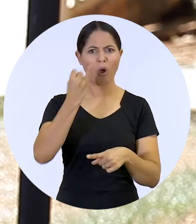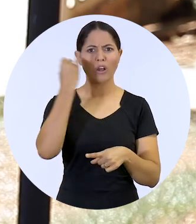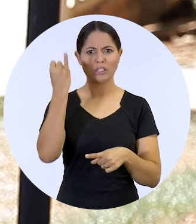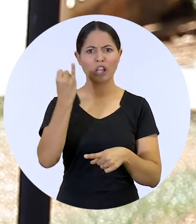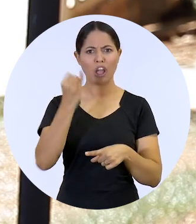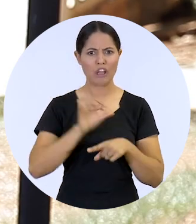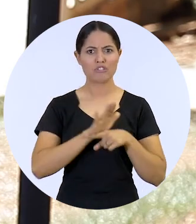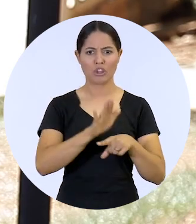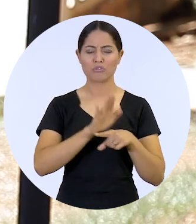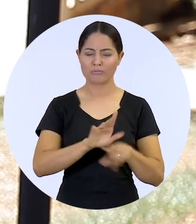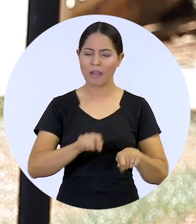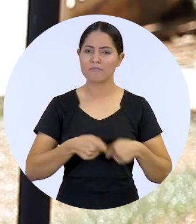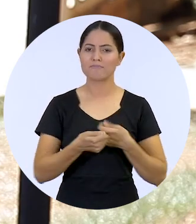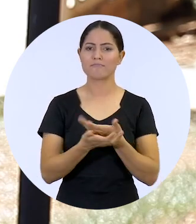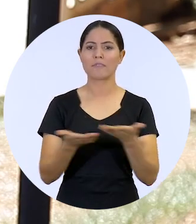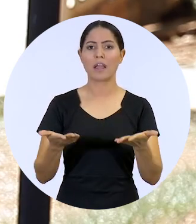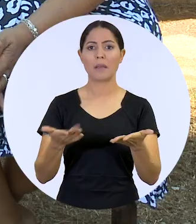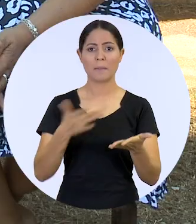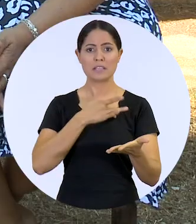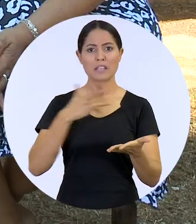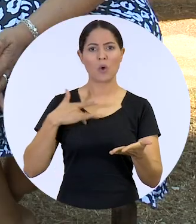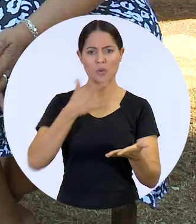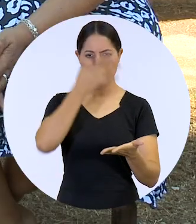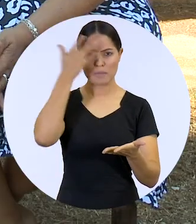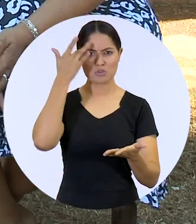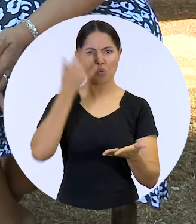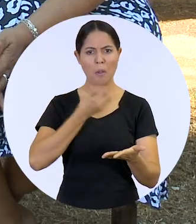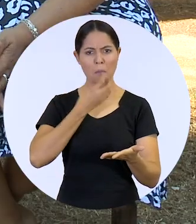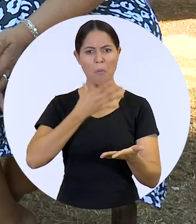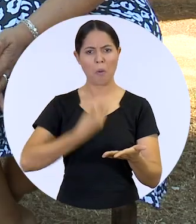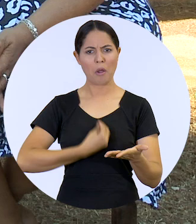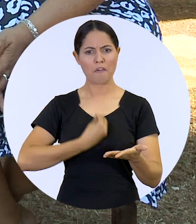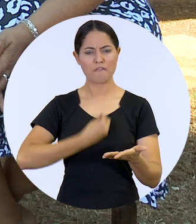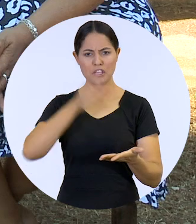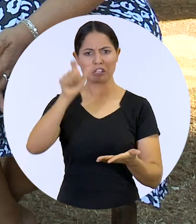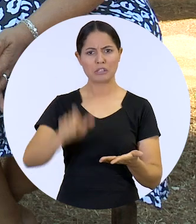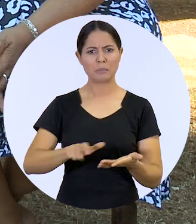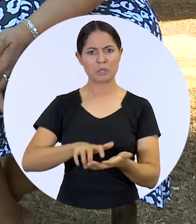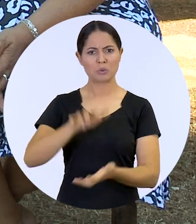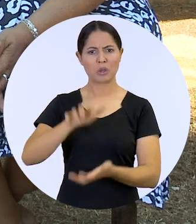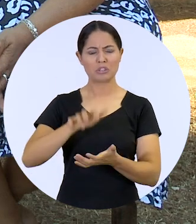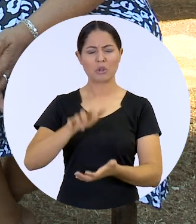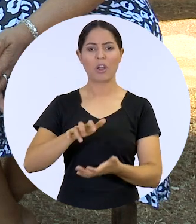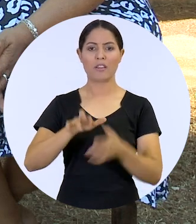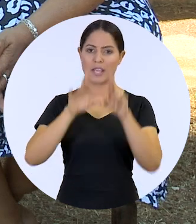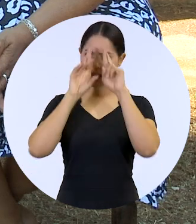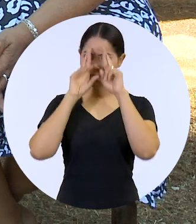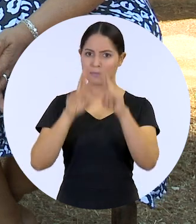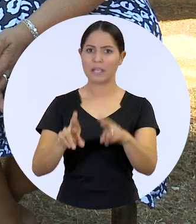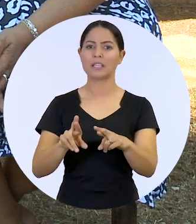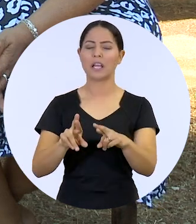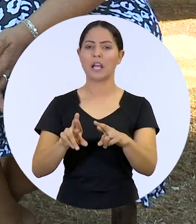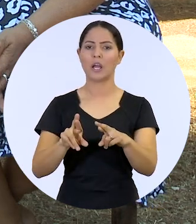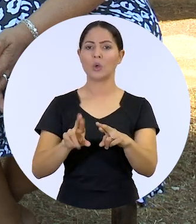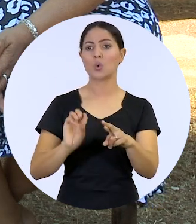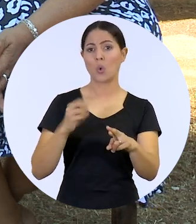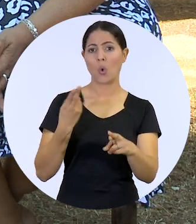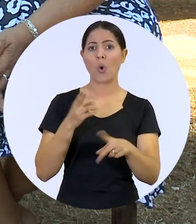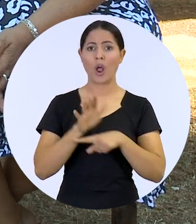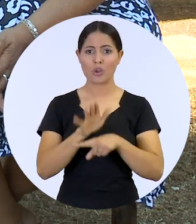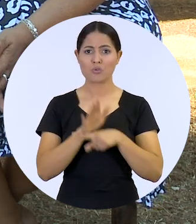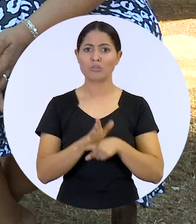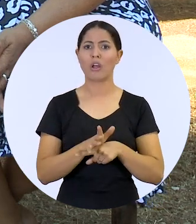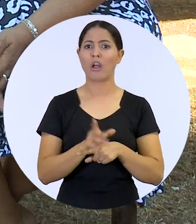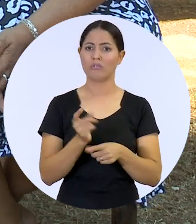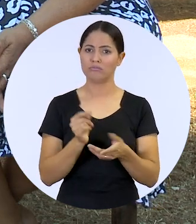para o bem-estar do idoso, seja observando o direito do idoso, seja exercitando isso, contribuindo,